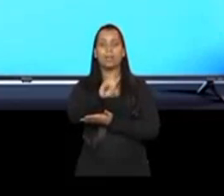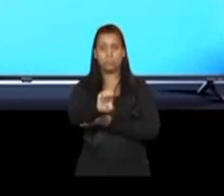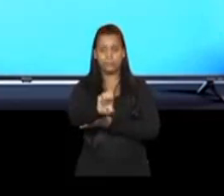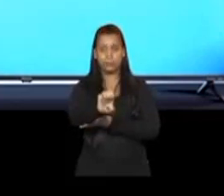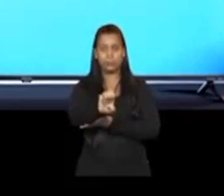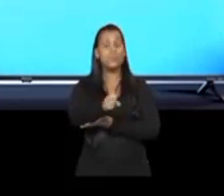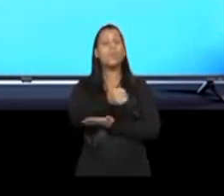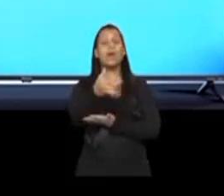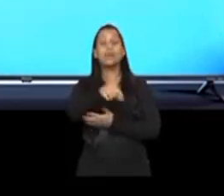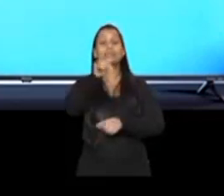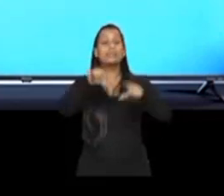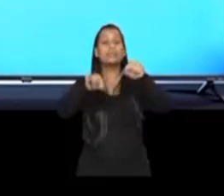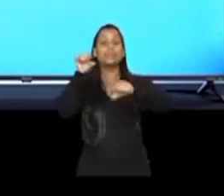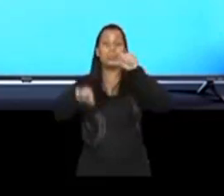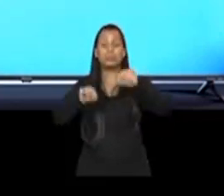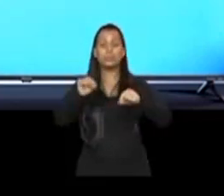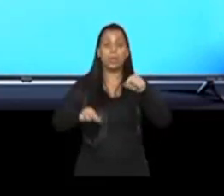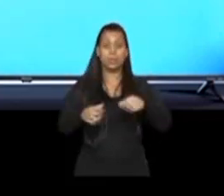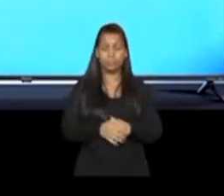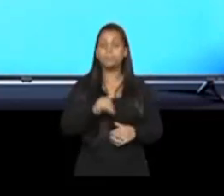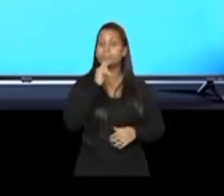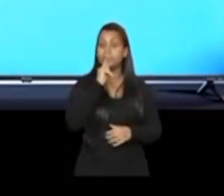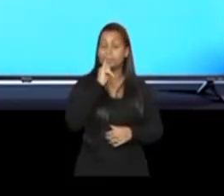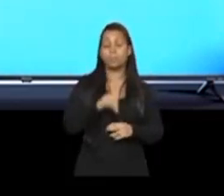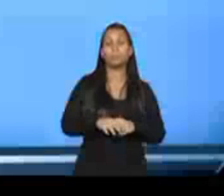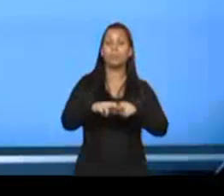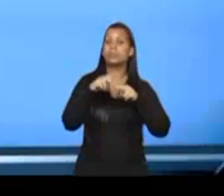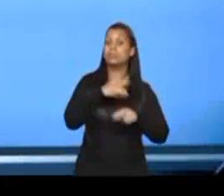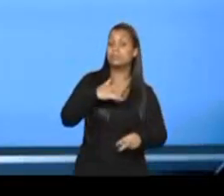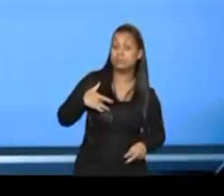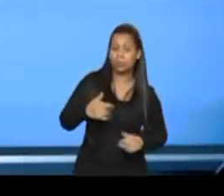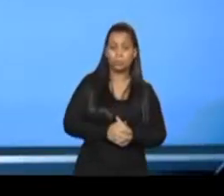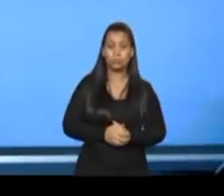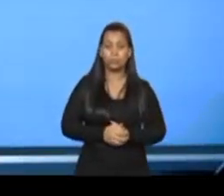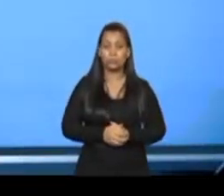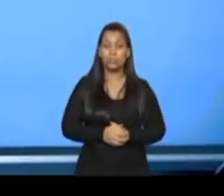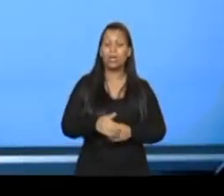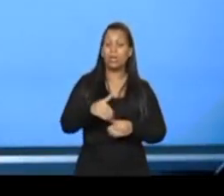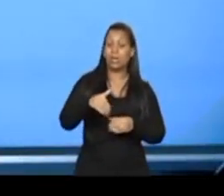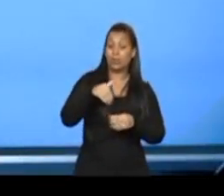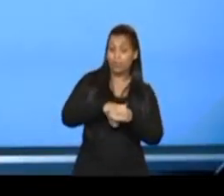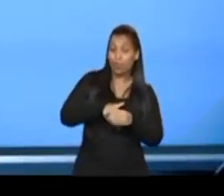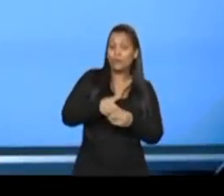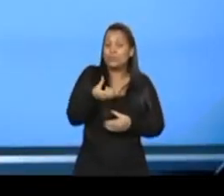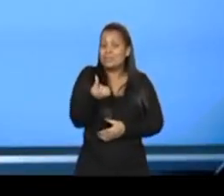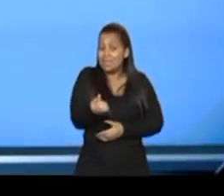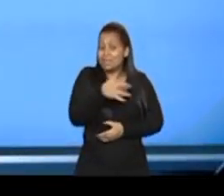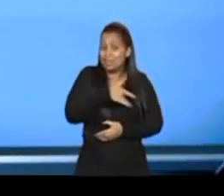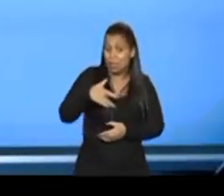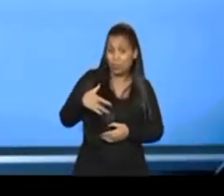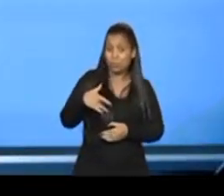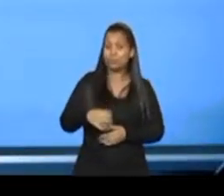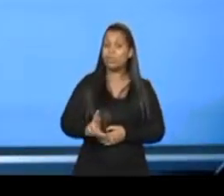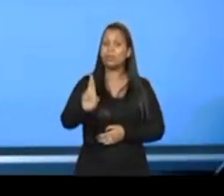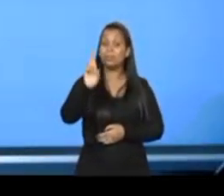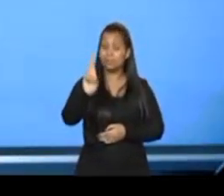sorteado? Vamos pensar primeiro no caso específico da saúde. Ela recebeu 6 dos 20 votos. Isso representa